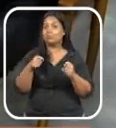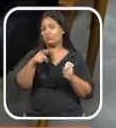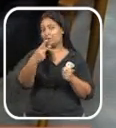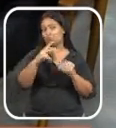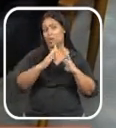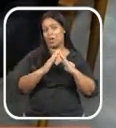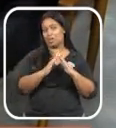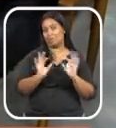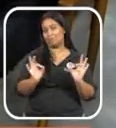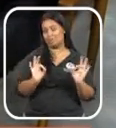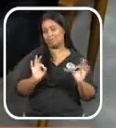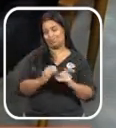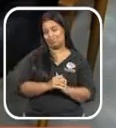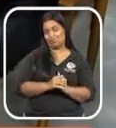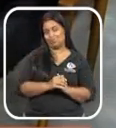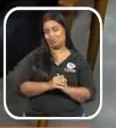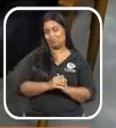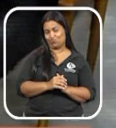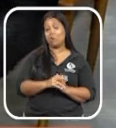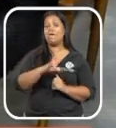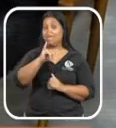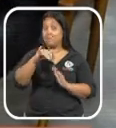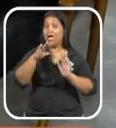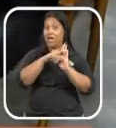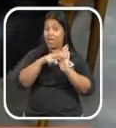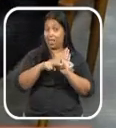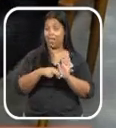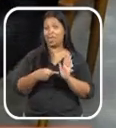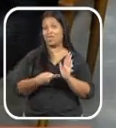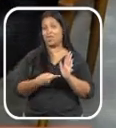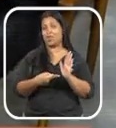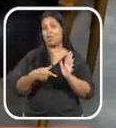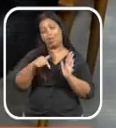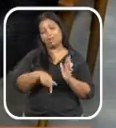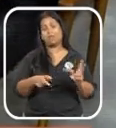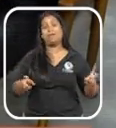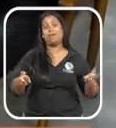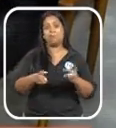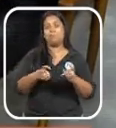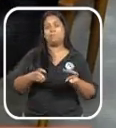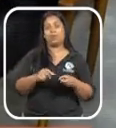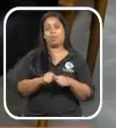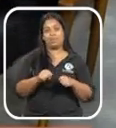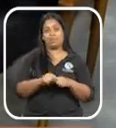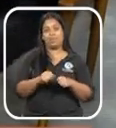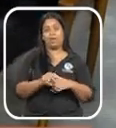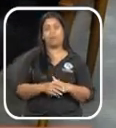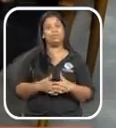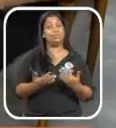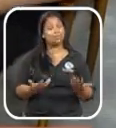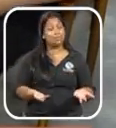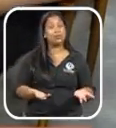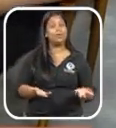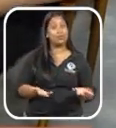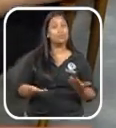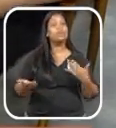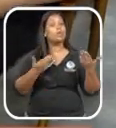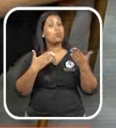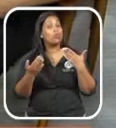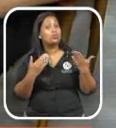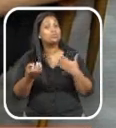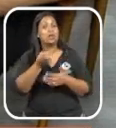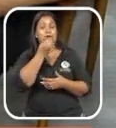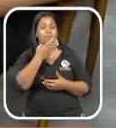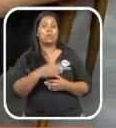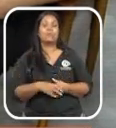Vai virar regra. A última palavra é da casa. É bom, então, conversar. Então, para dar um exemplo prático, você falou,